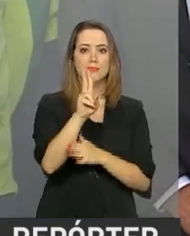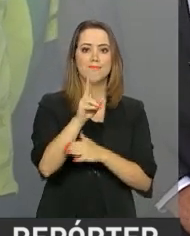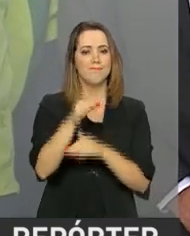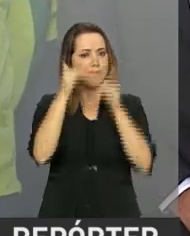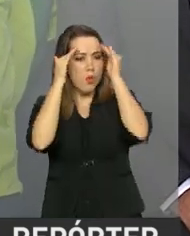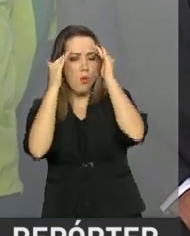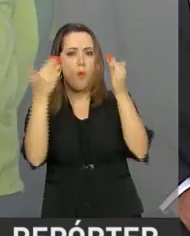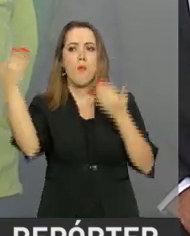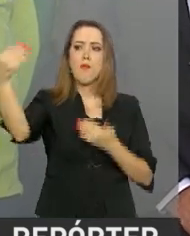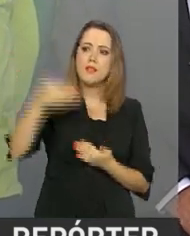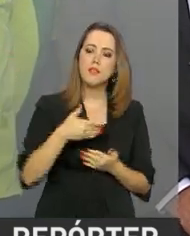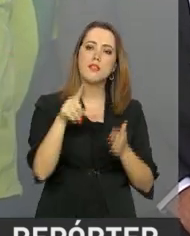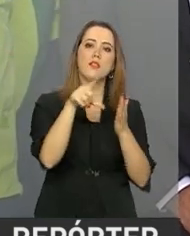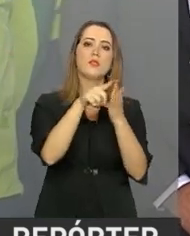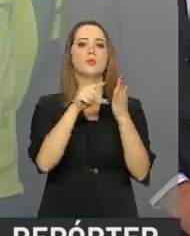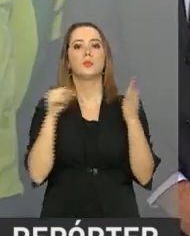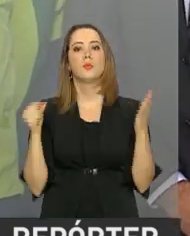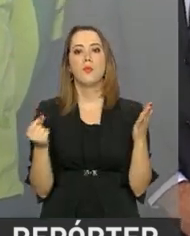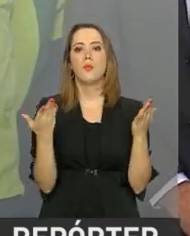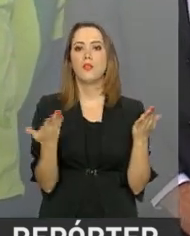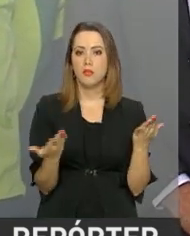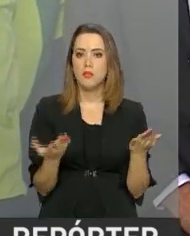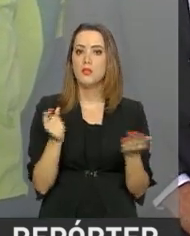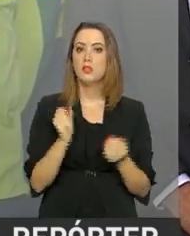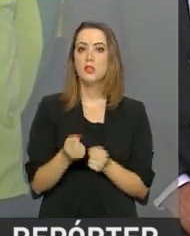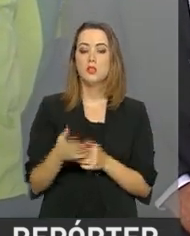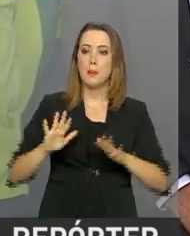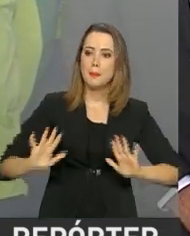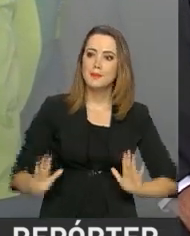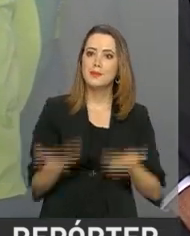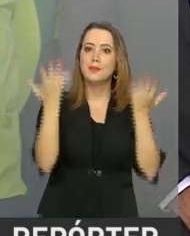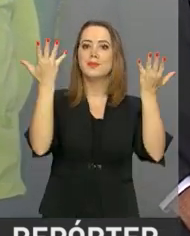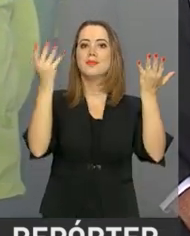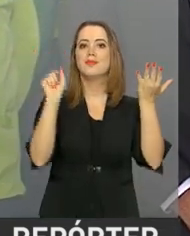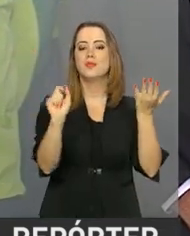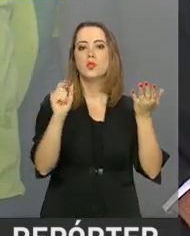honra de entrar aqui no Palácio do Planalto para engrandecer o Brasil